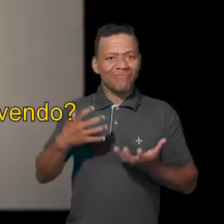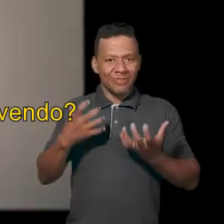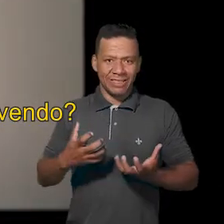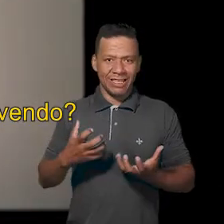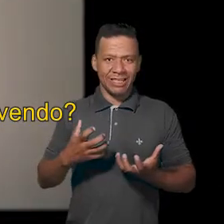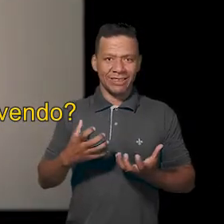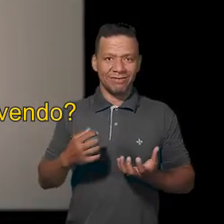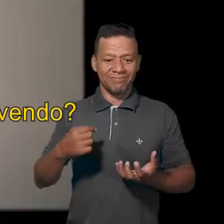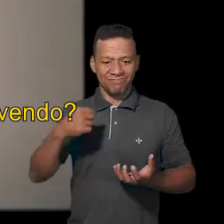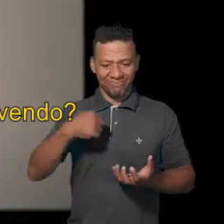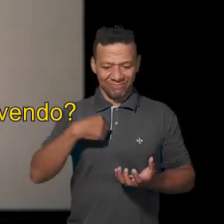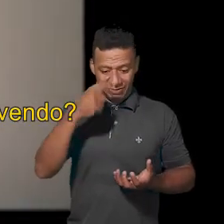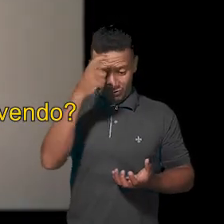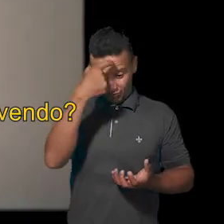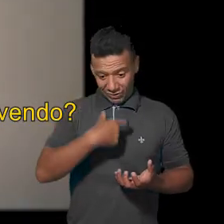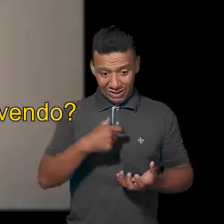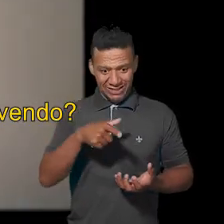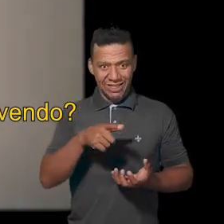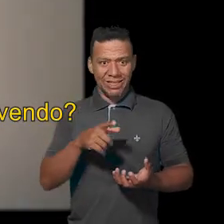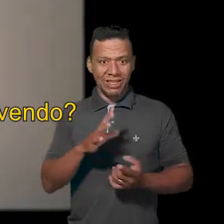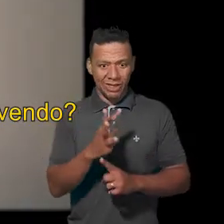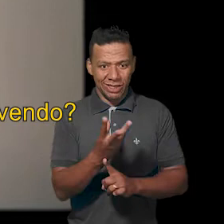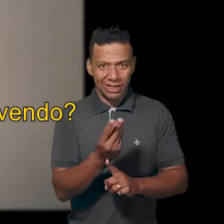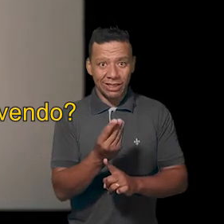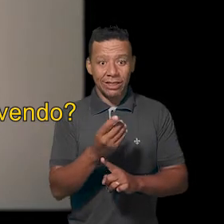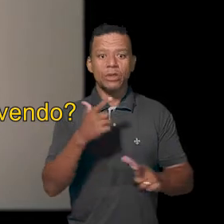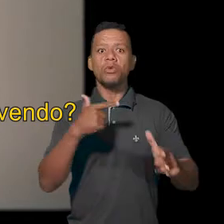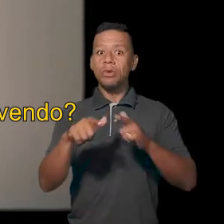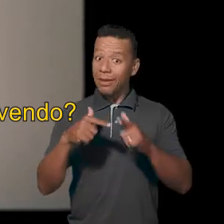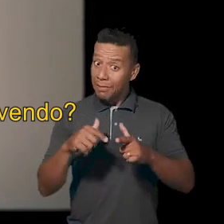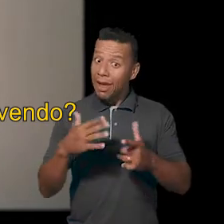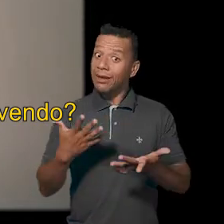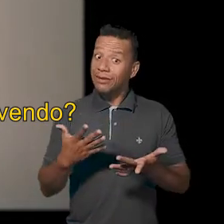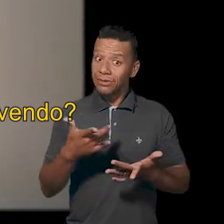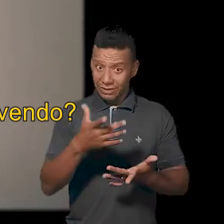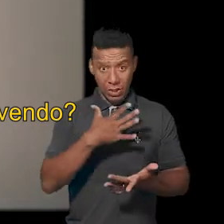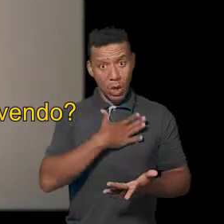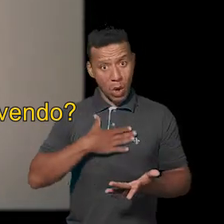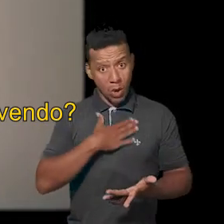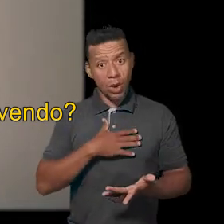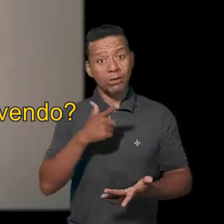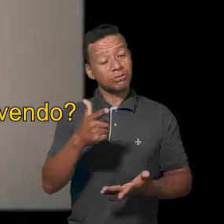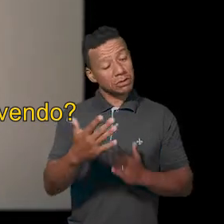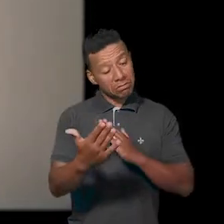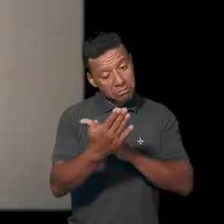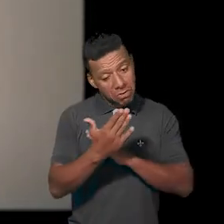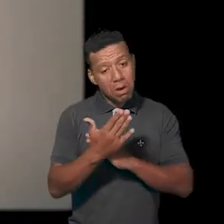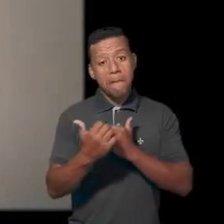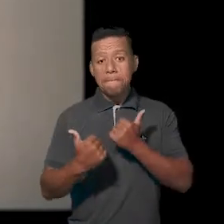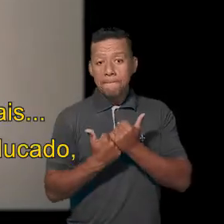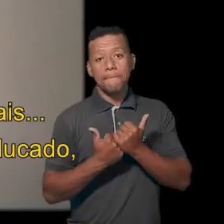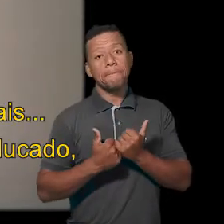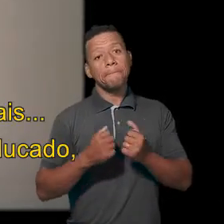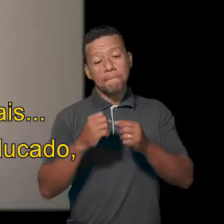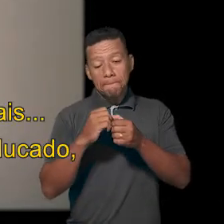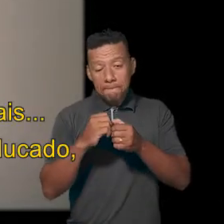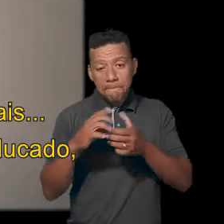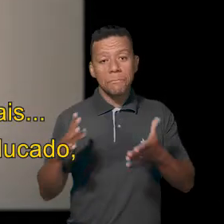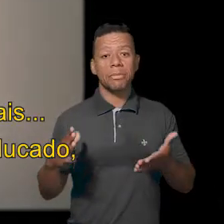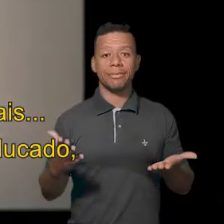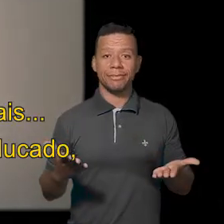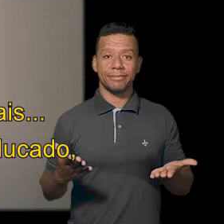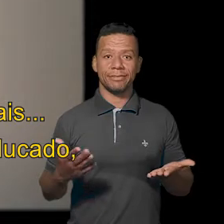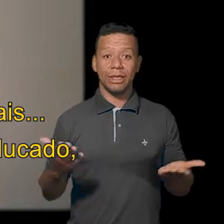Isso daqui é um trabalho. Você gosta? Você está vendo? Se você gosta, você pode colaborar. Hoje